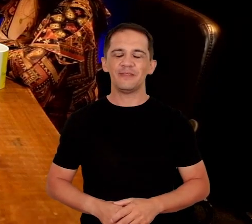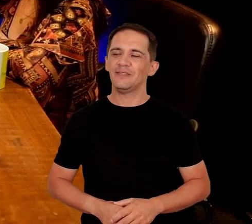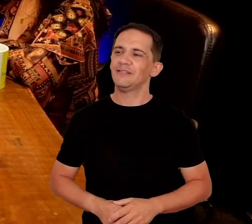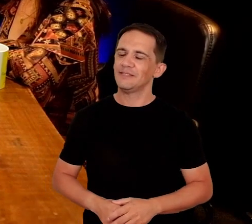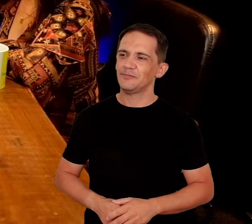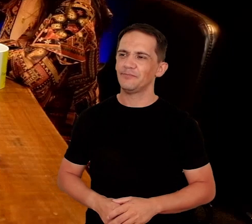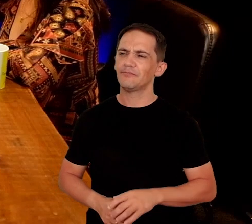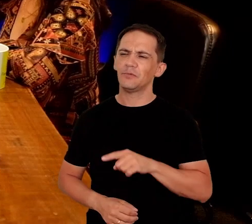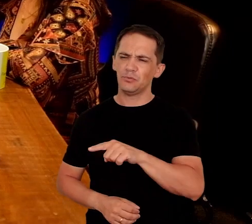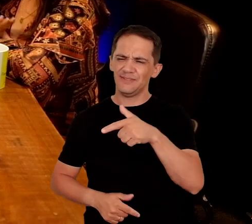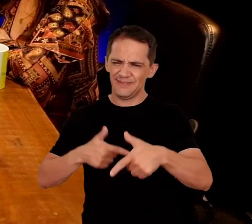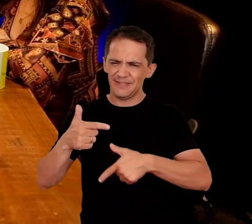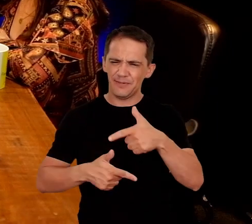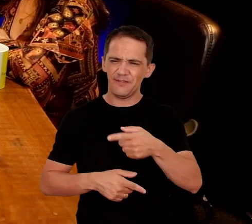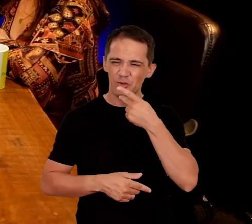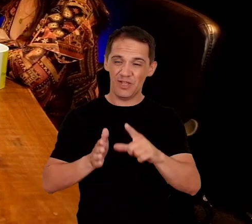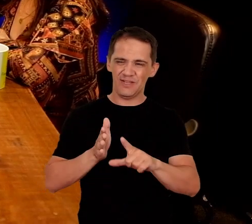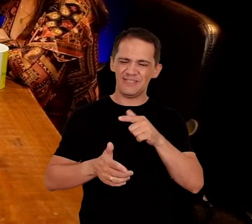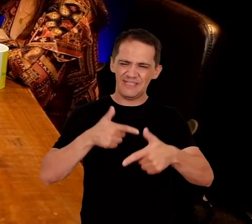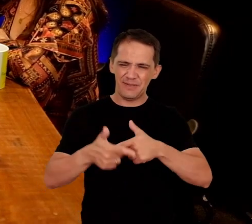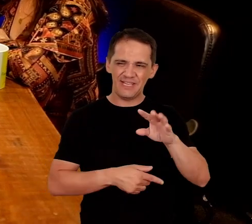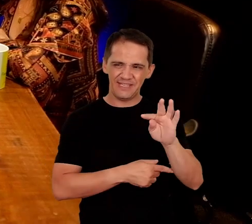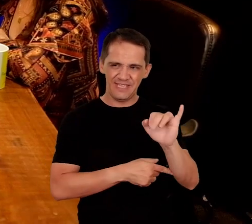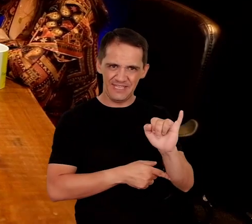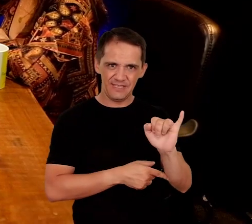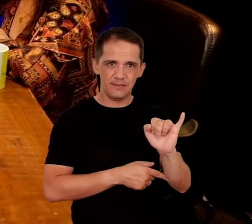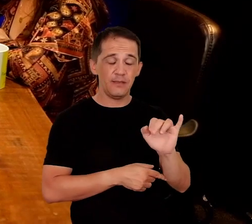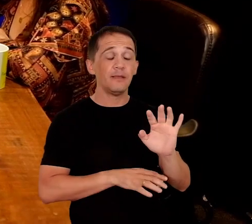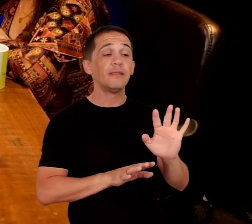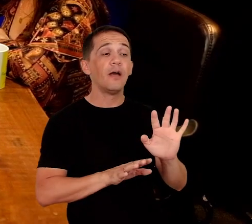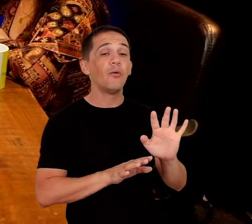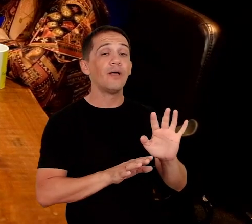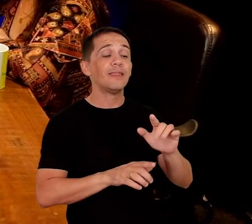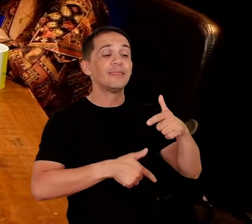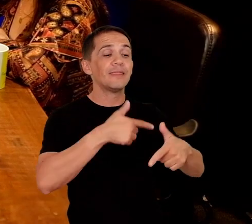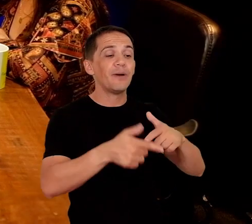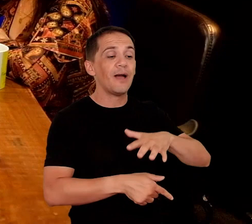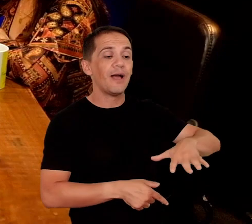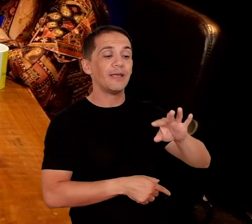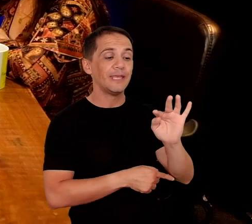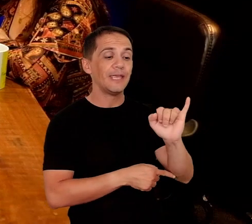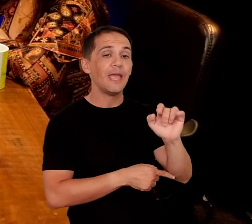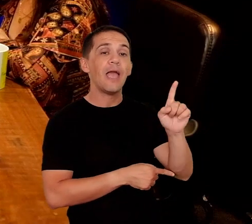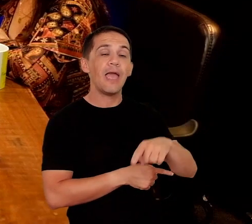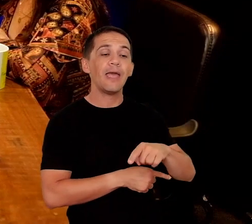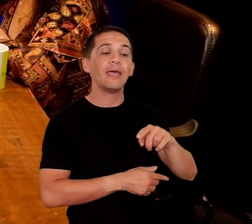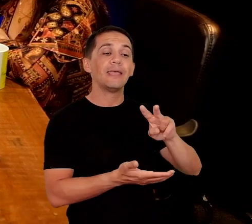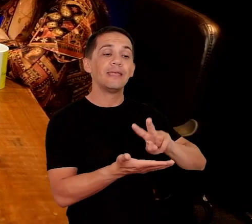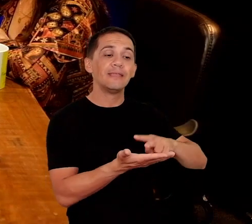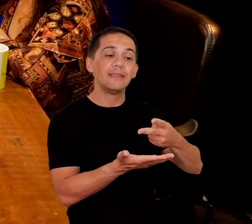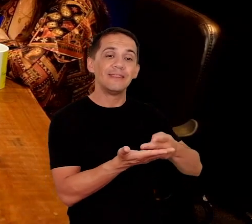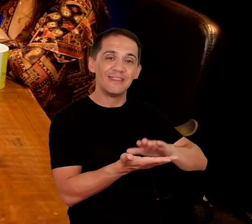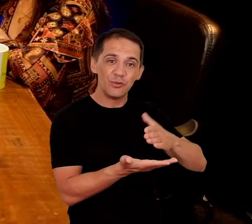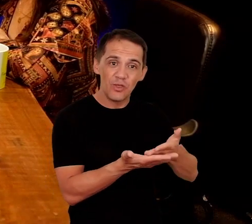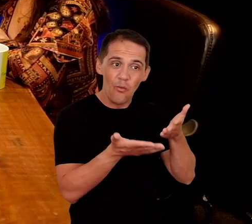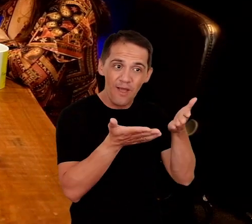né? Vocês trabalharem com isso com o teu trabalho de TI, né? Foi por acaso que vocês... Não, mas o trabalho dele na área de TI é de interpretação na